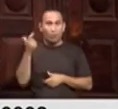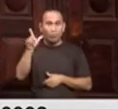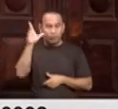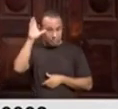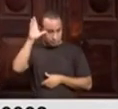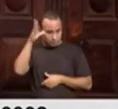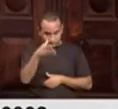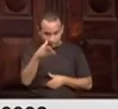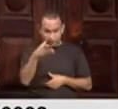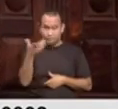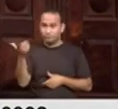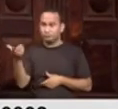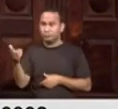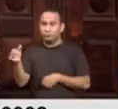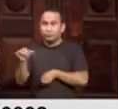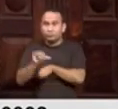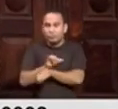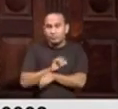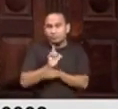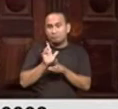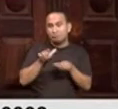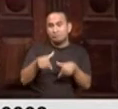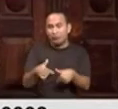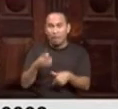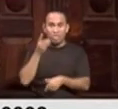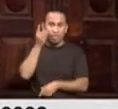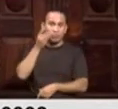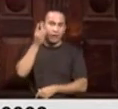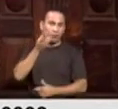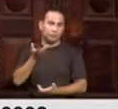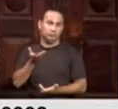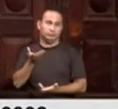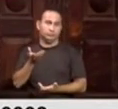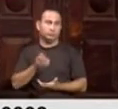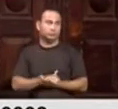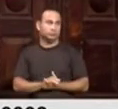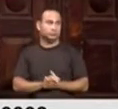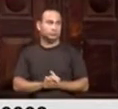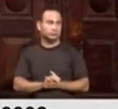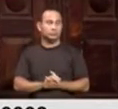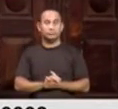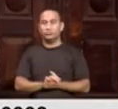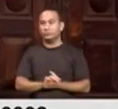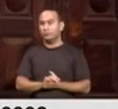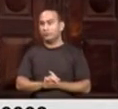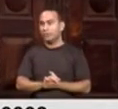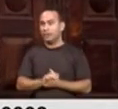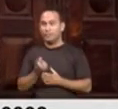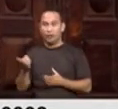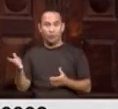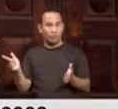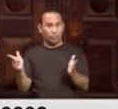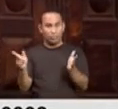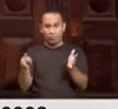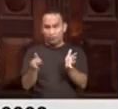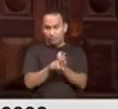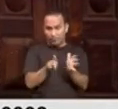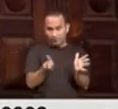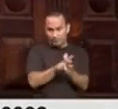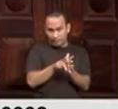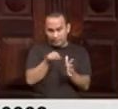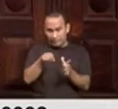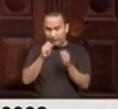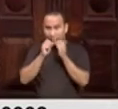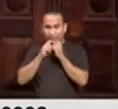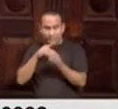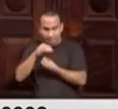decisão sobre as funções do deputado, dos deputados. Então não cabe a essa casa devolver as funções, porque elas